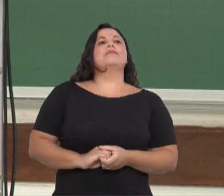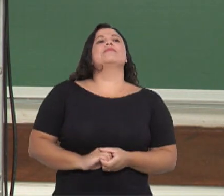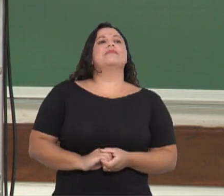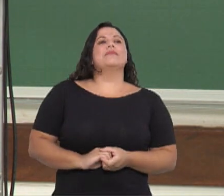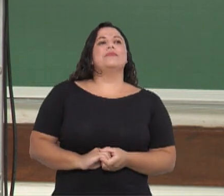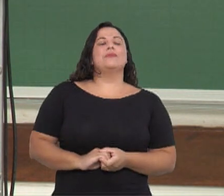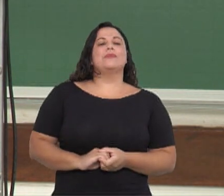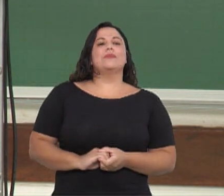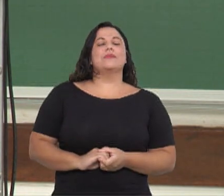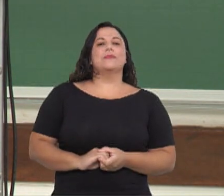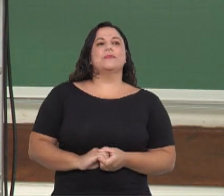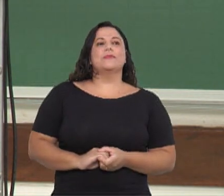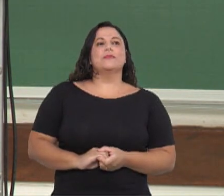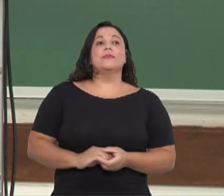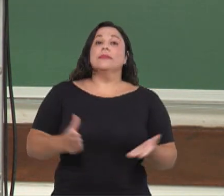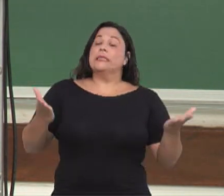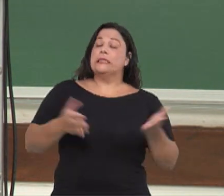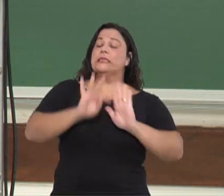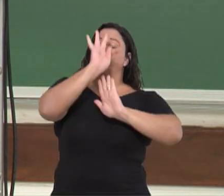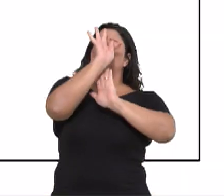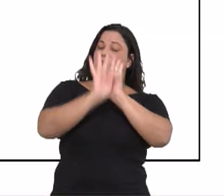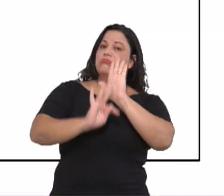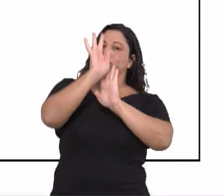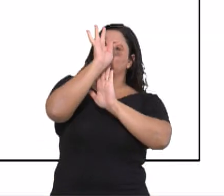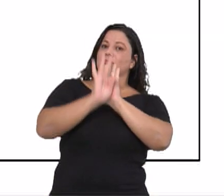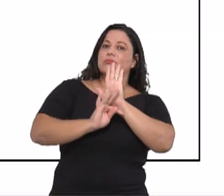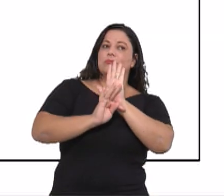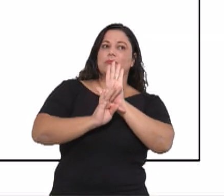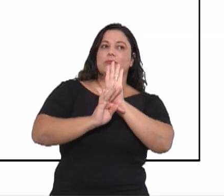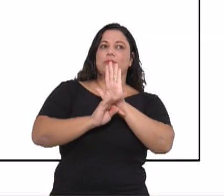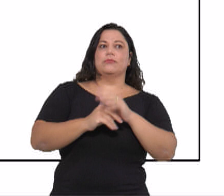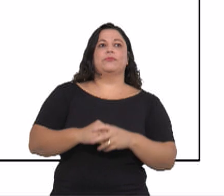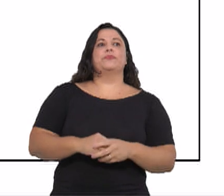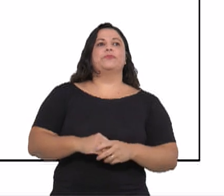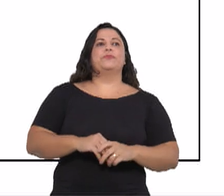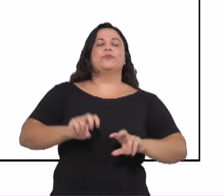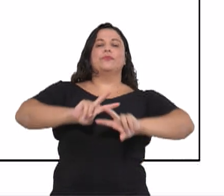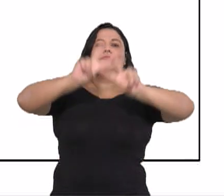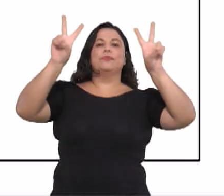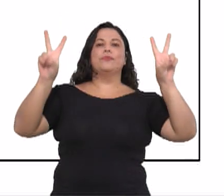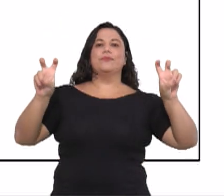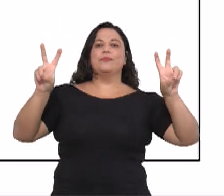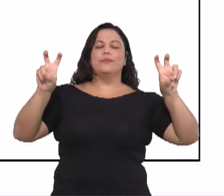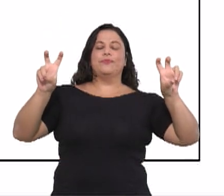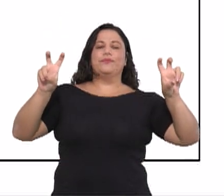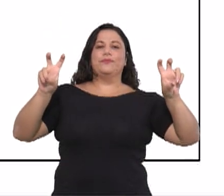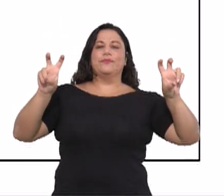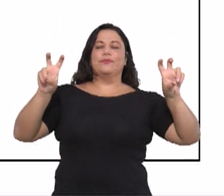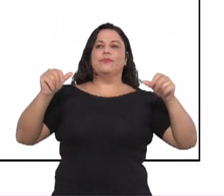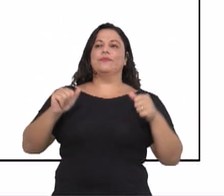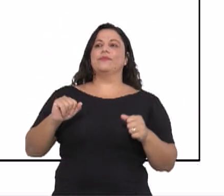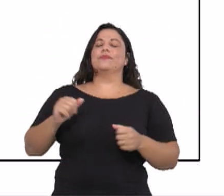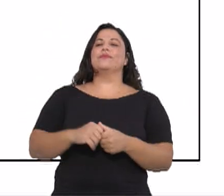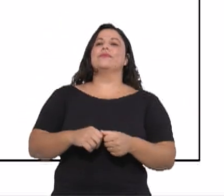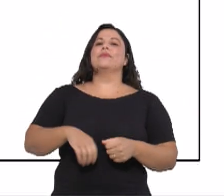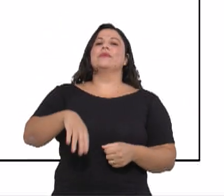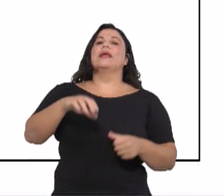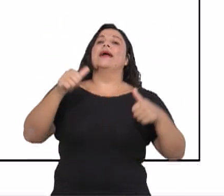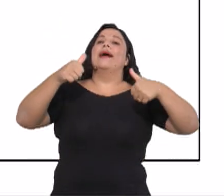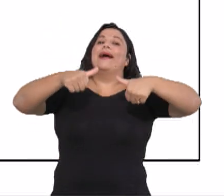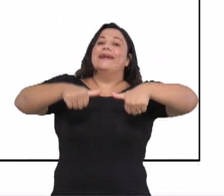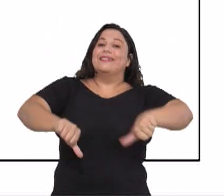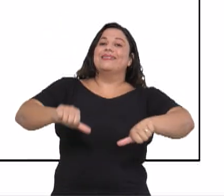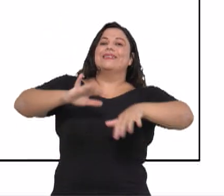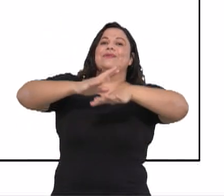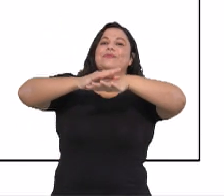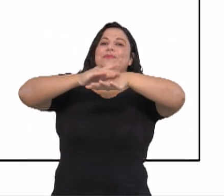Temos aqui um textinho. Estamos doentes. Quem escreveu foi um tal de Flávio